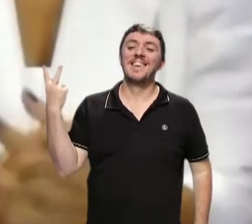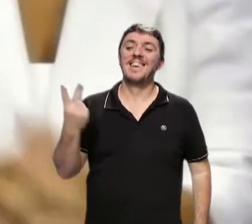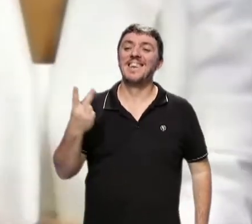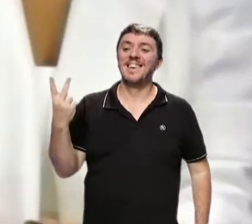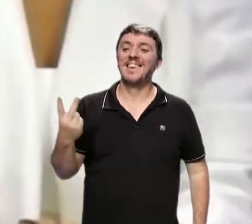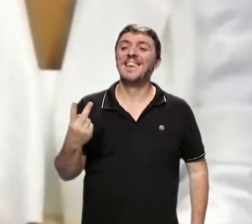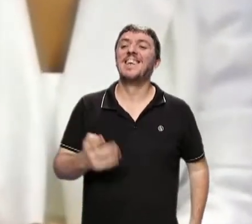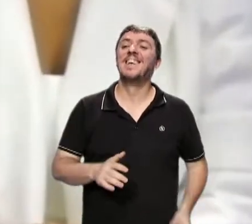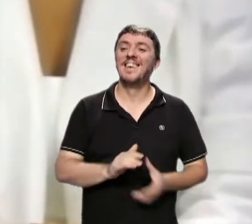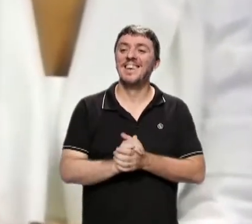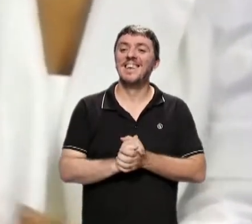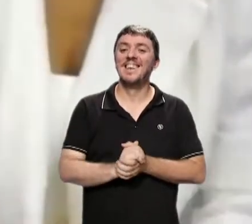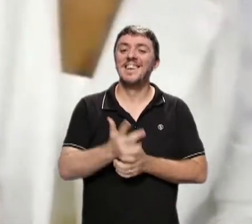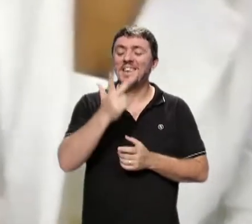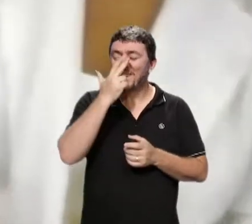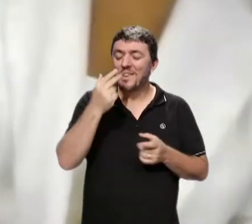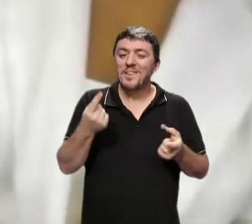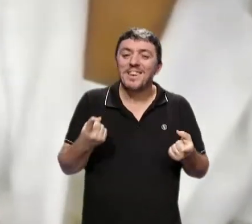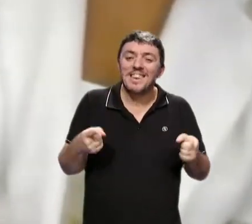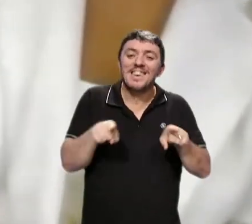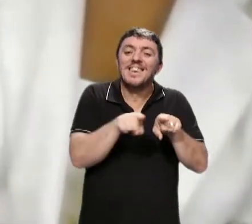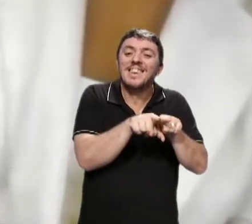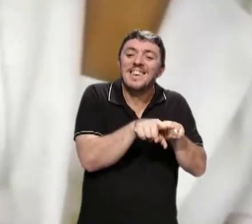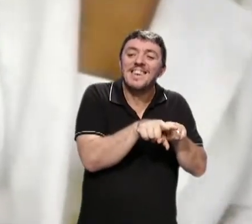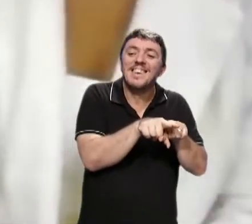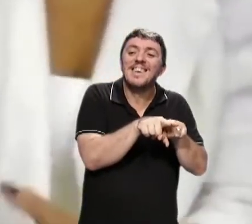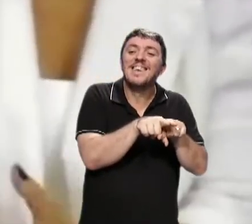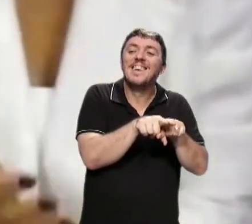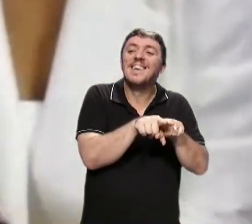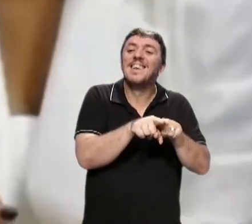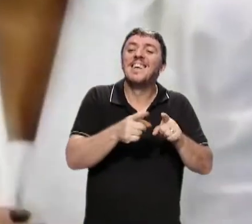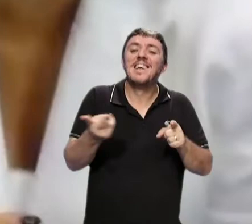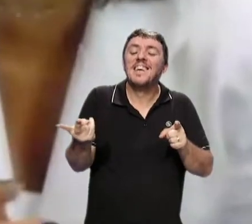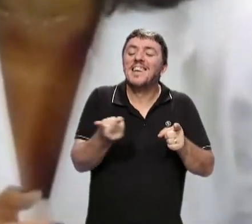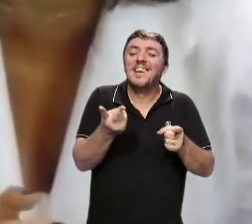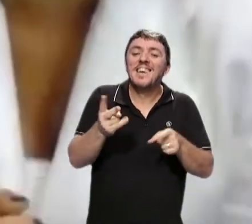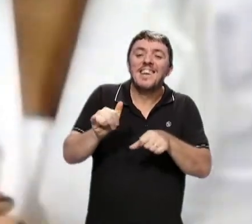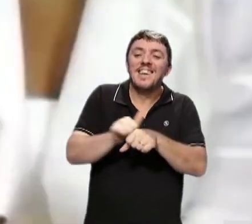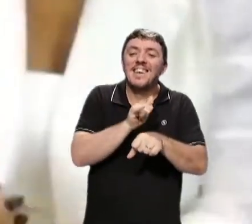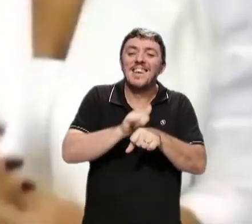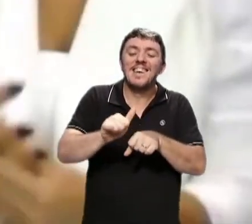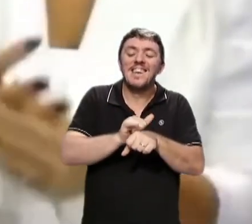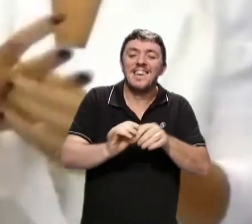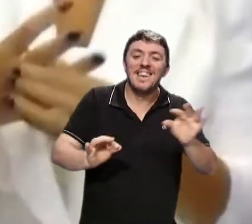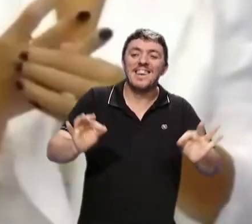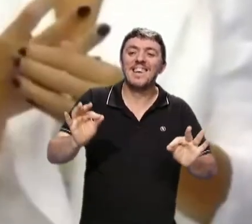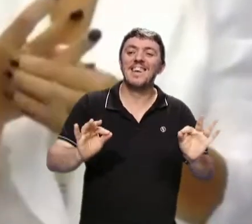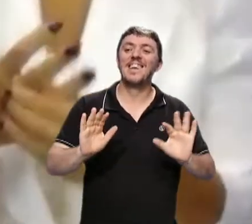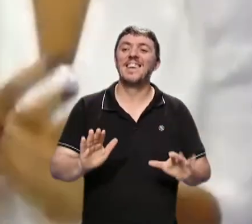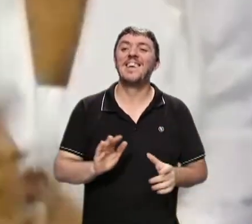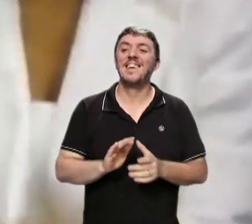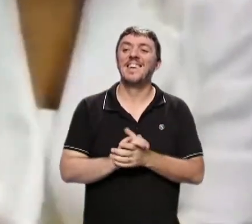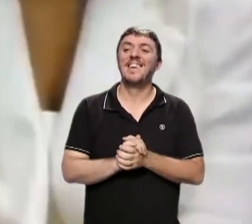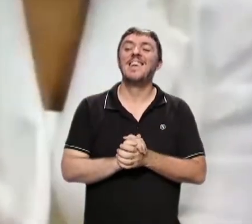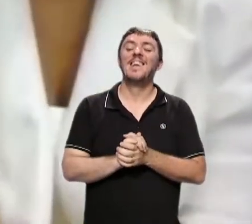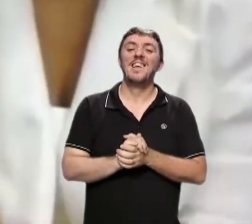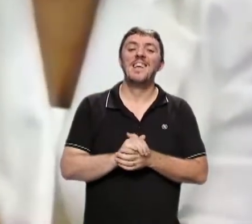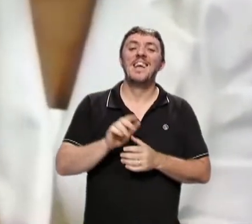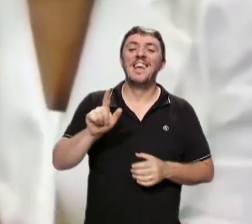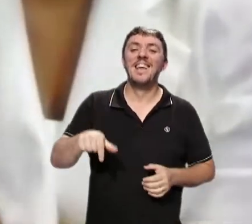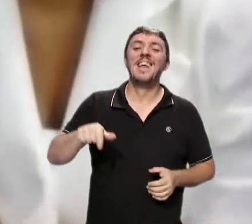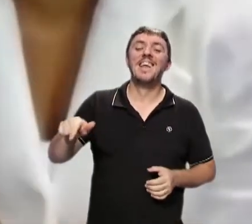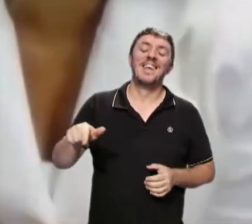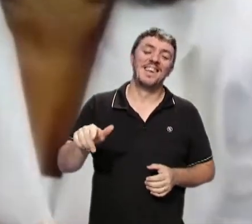casal de Fábio Porchat. Pra Dani Calabresa. Essa aqui é a entrevista das ex do